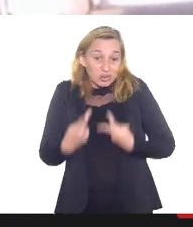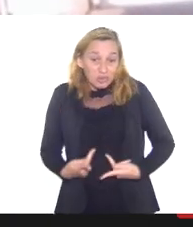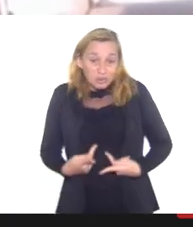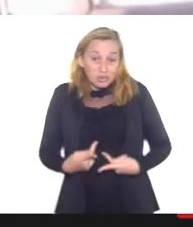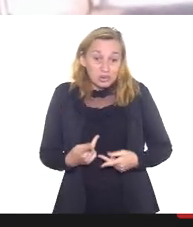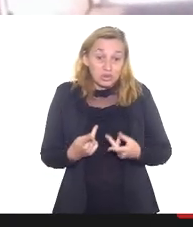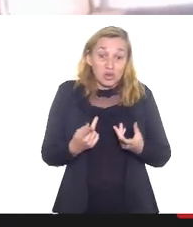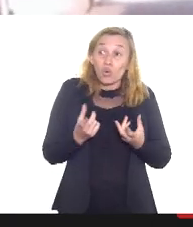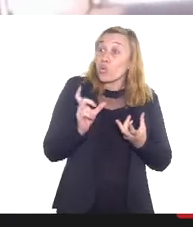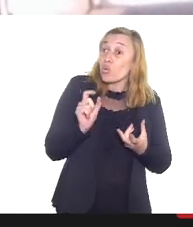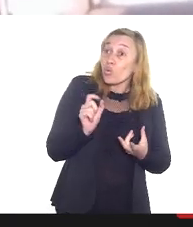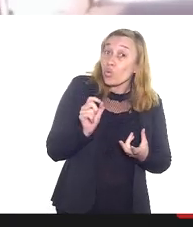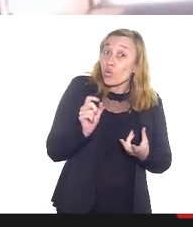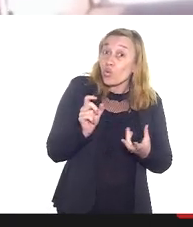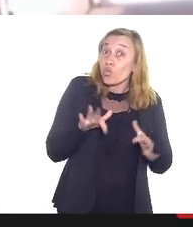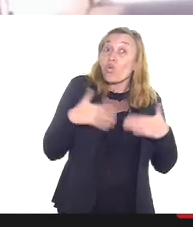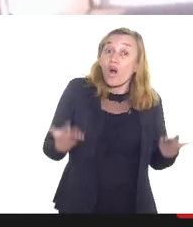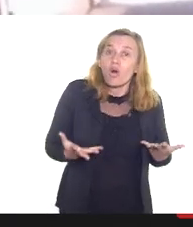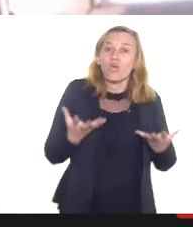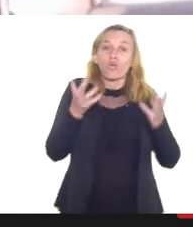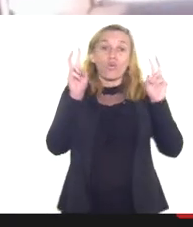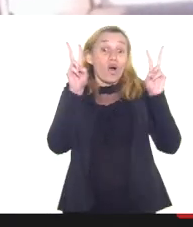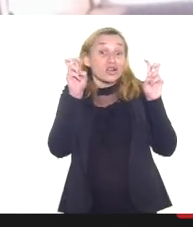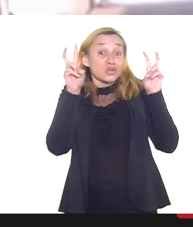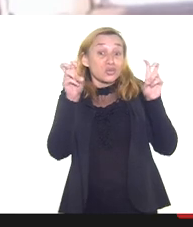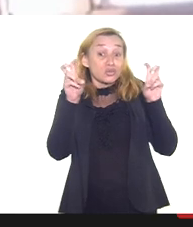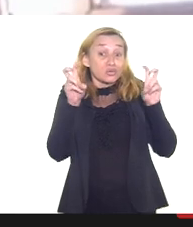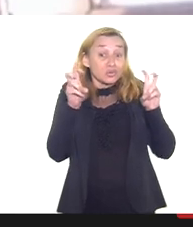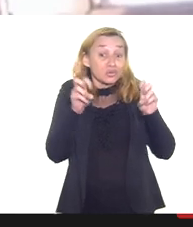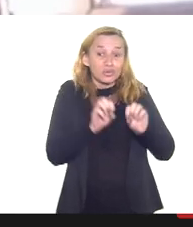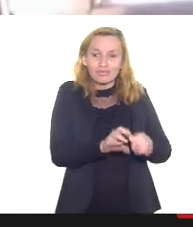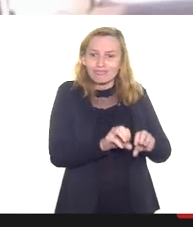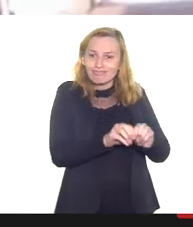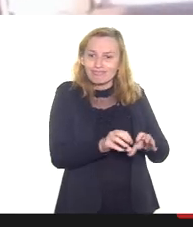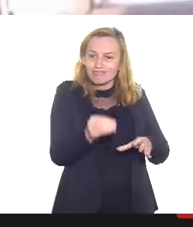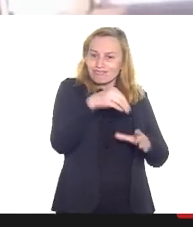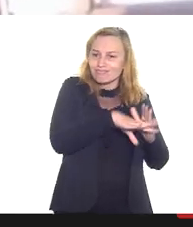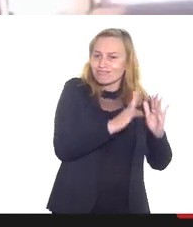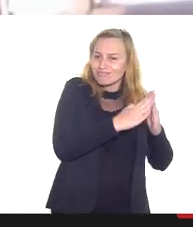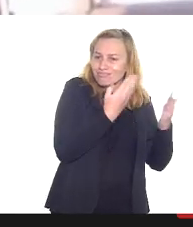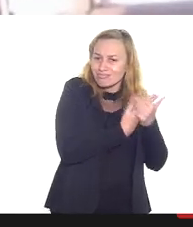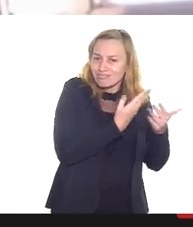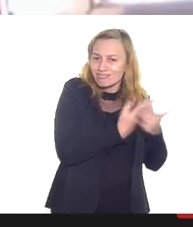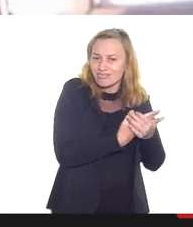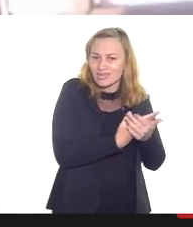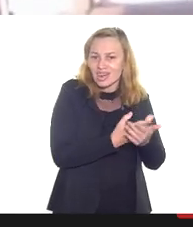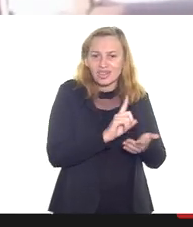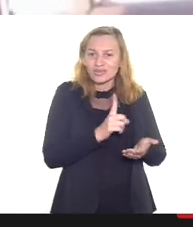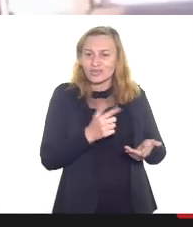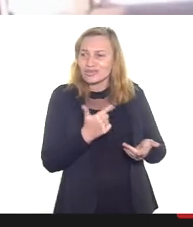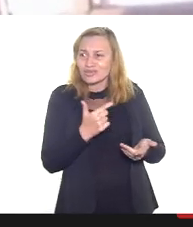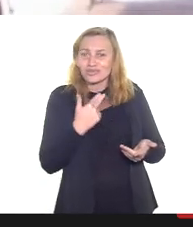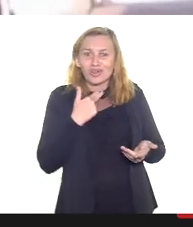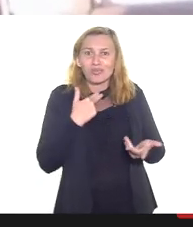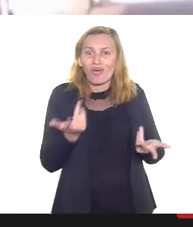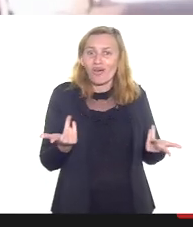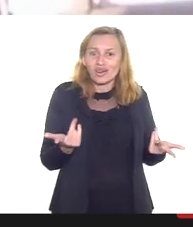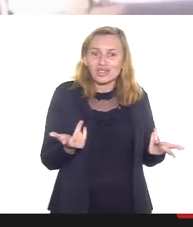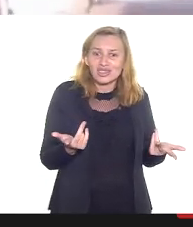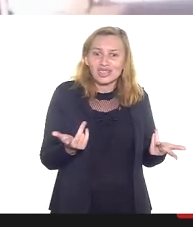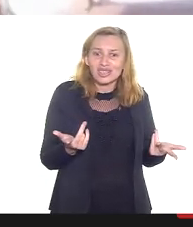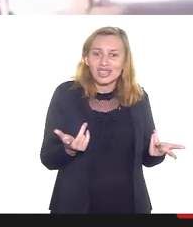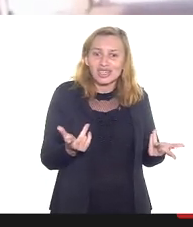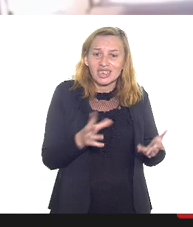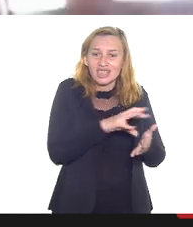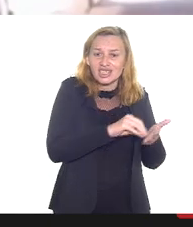ser dada às escolas para que isso possa se efetivar. Né? E aí, essa autonomia não pode pressupor